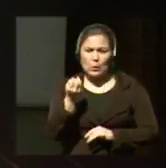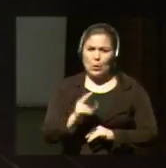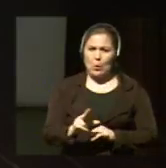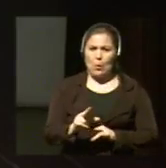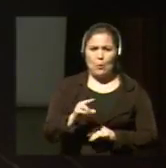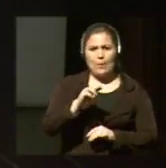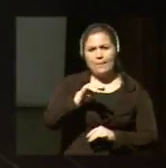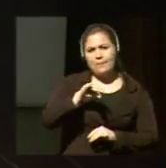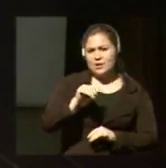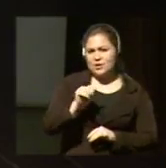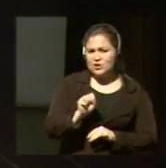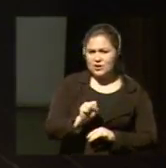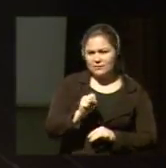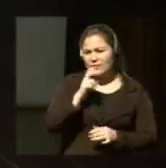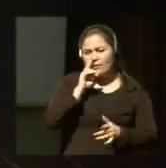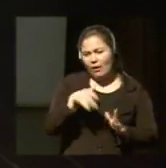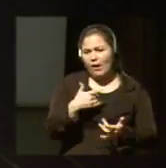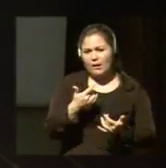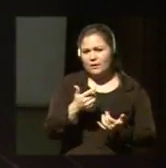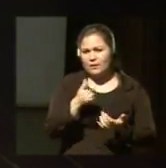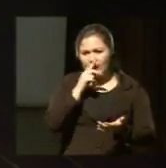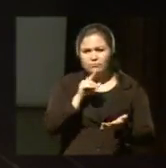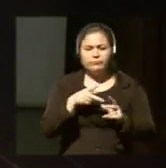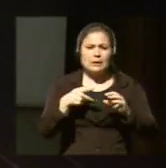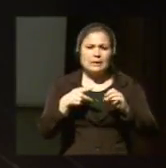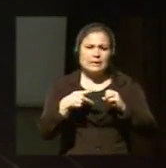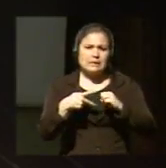mídia digital como Skype e WhatsApp.